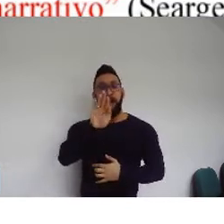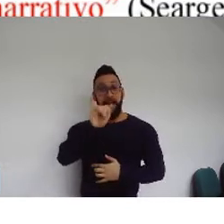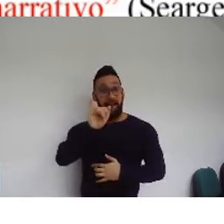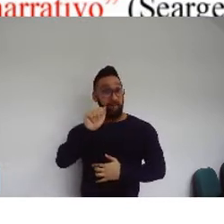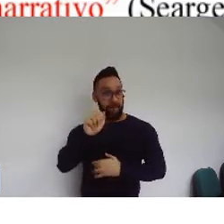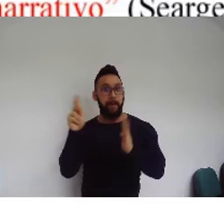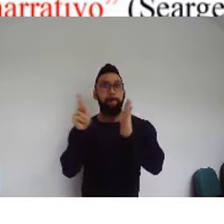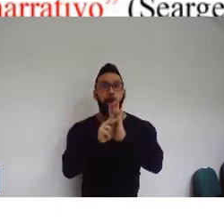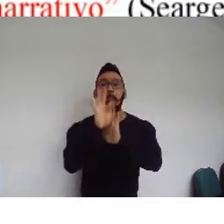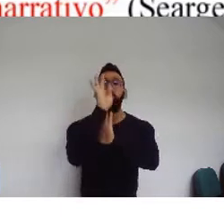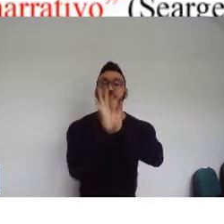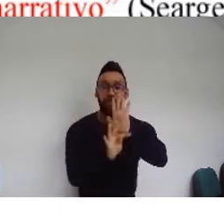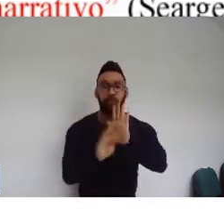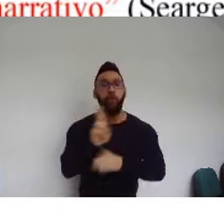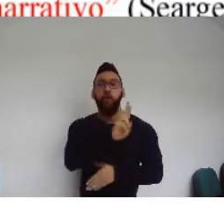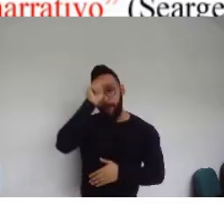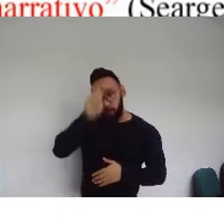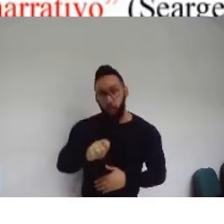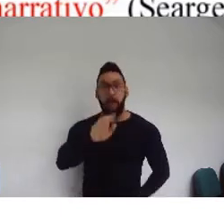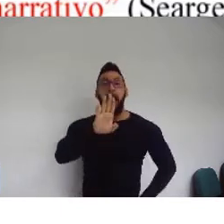Blumart,